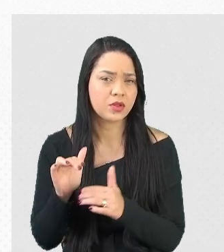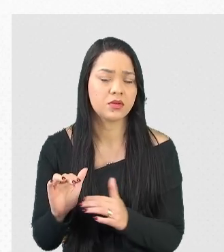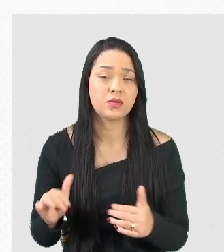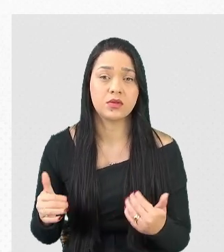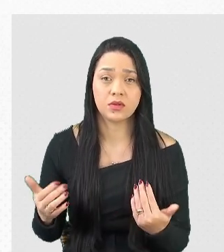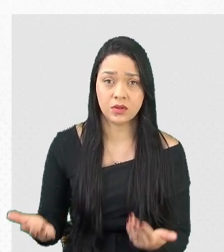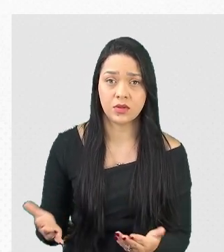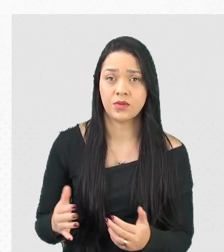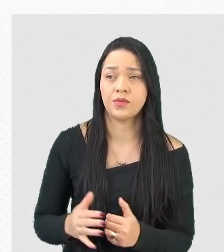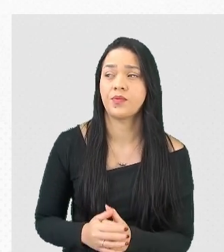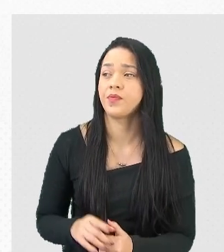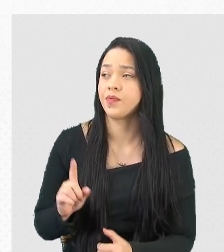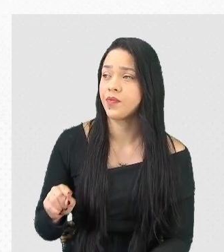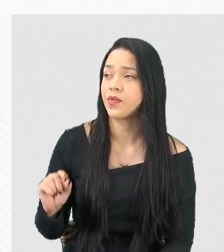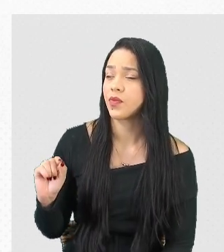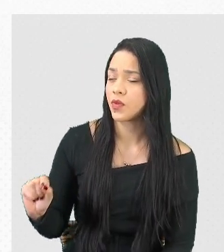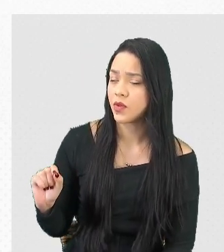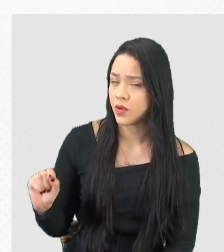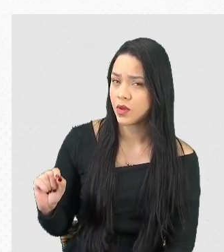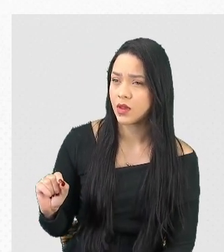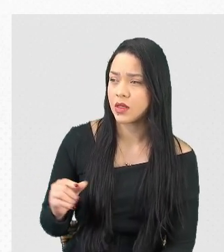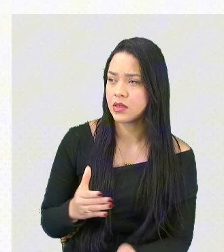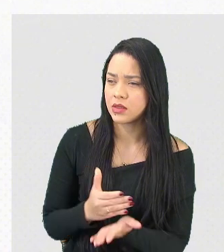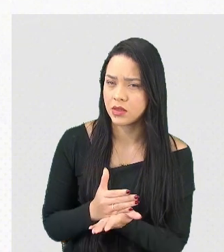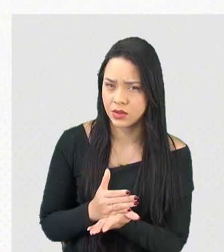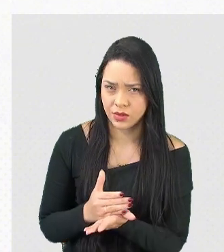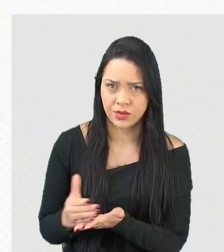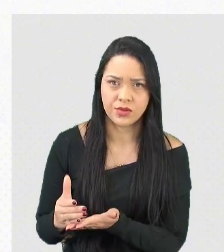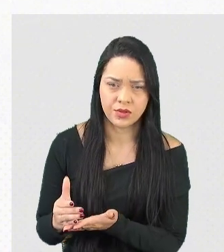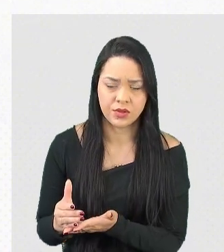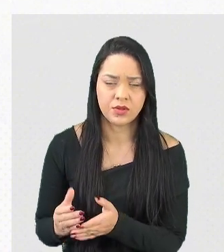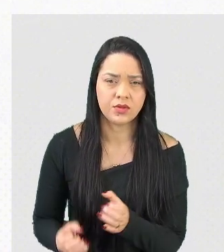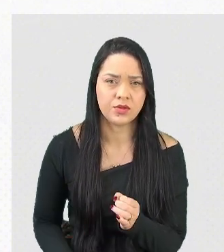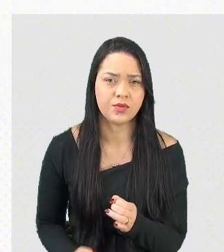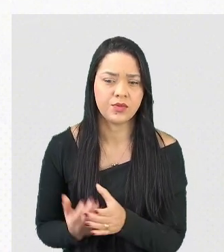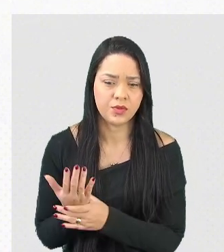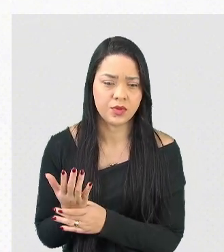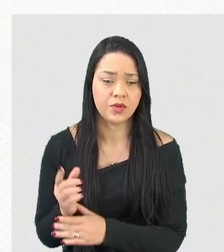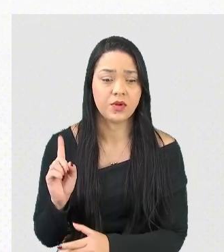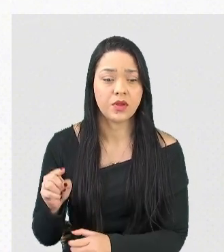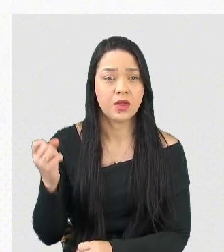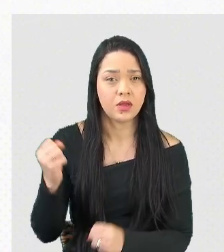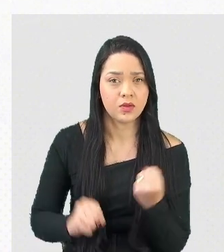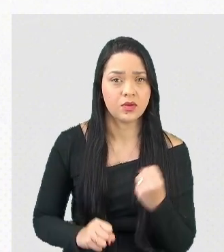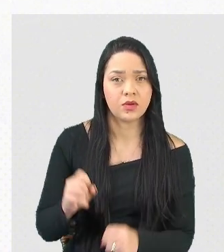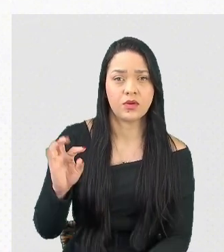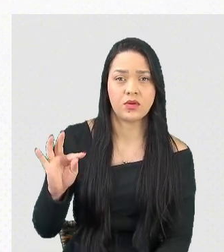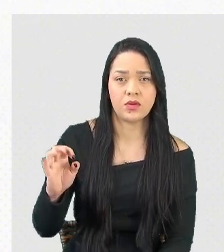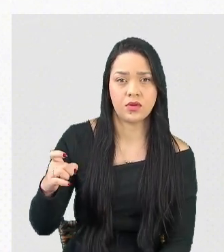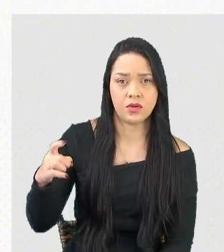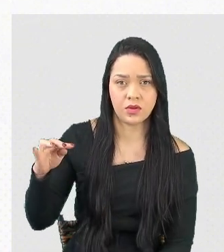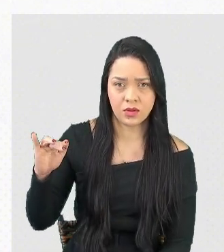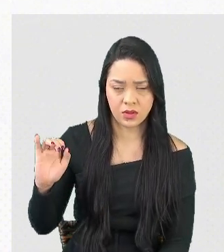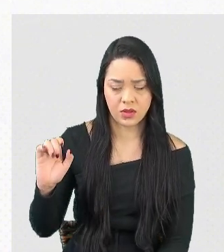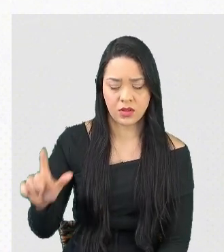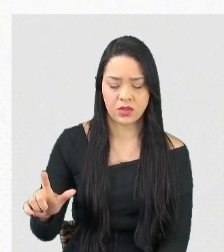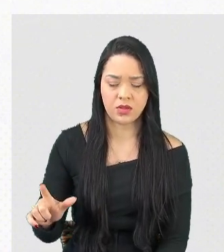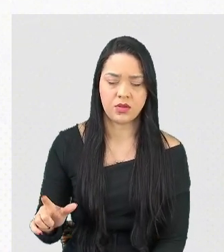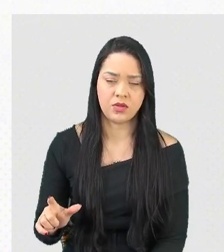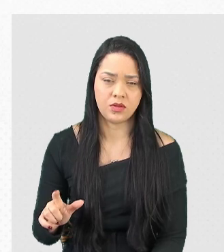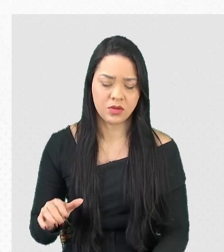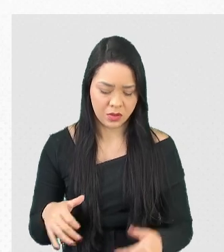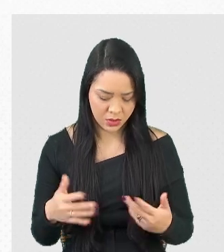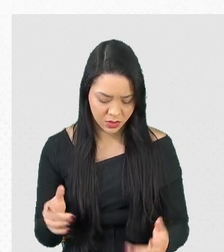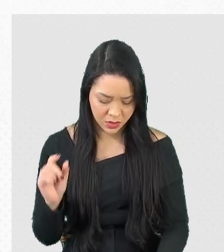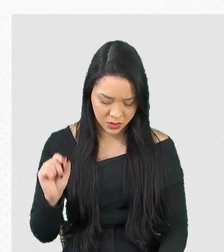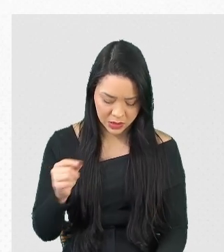de produção é a indústria têxtil. Tá? Então a Inglaterra vai ter, claro, uma série de outras indústrias, mas inicialmente